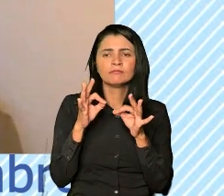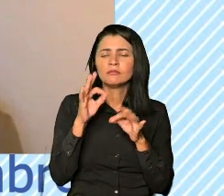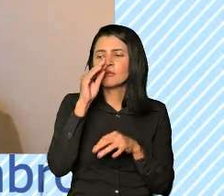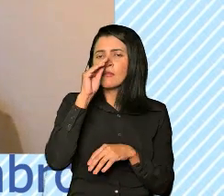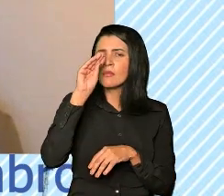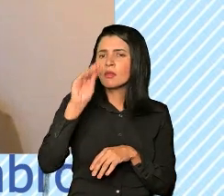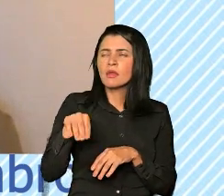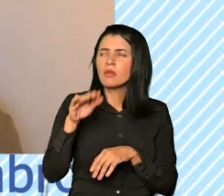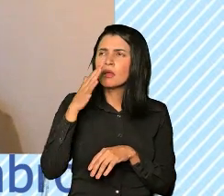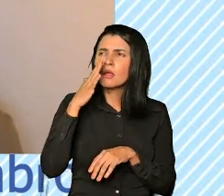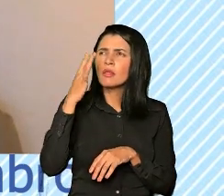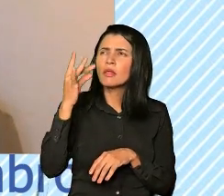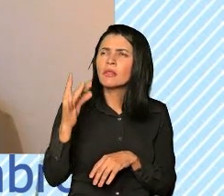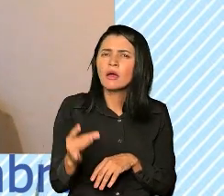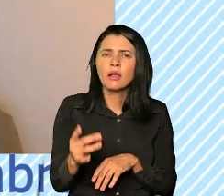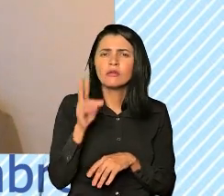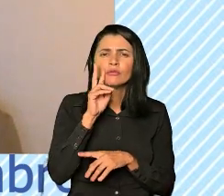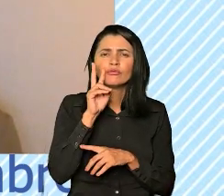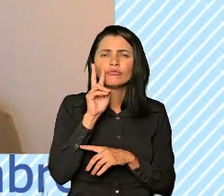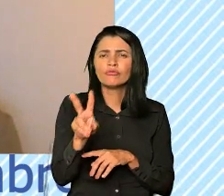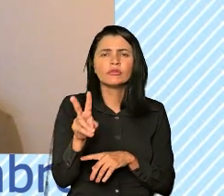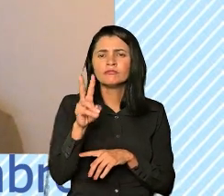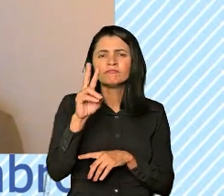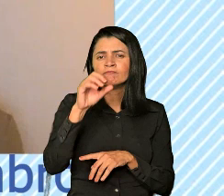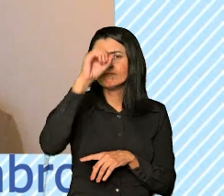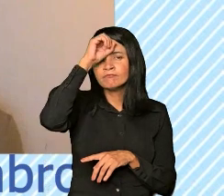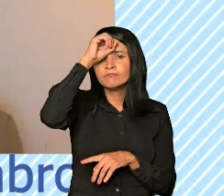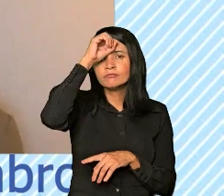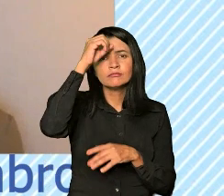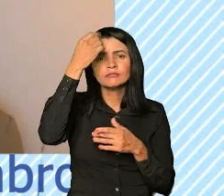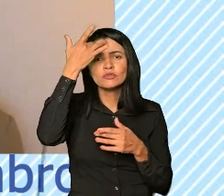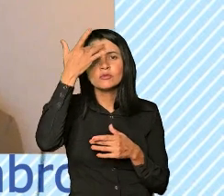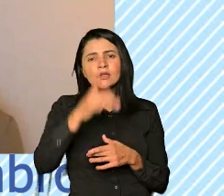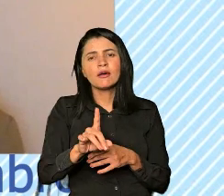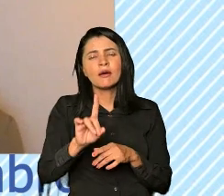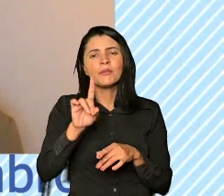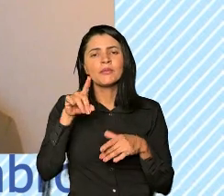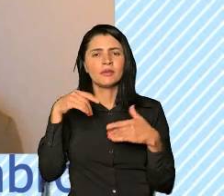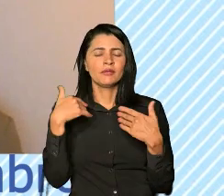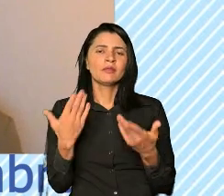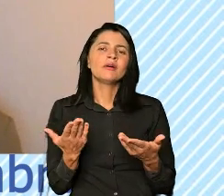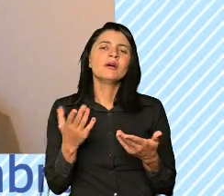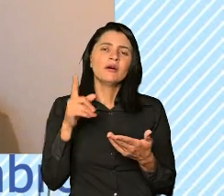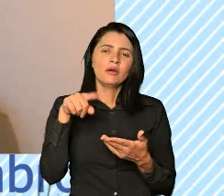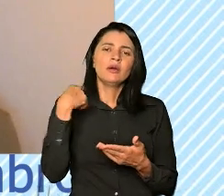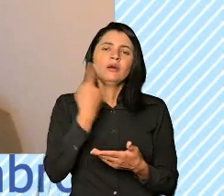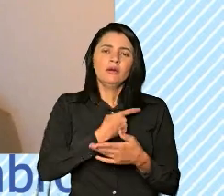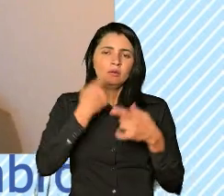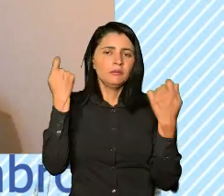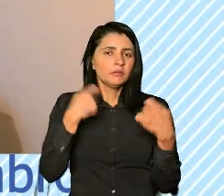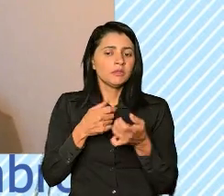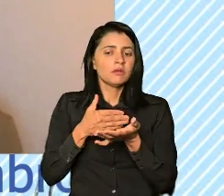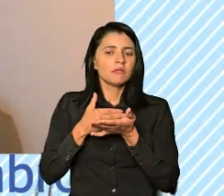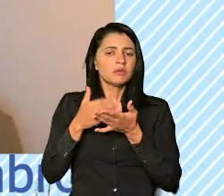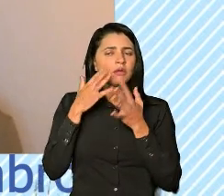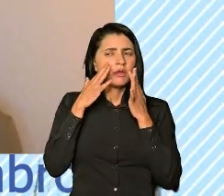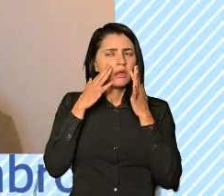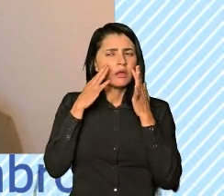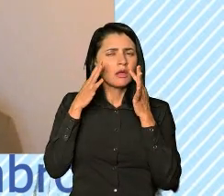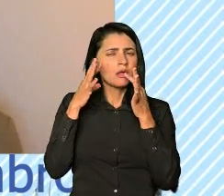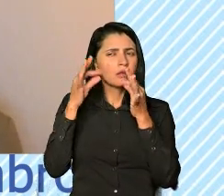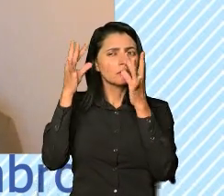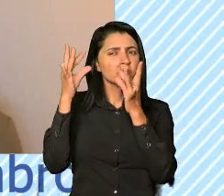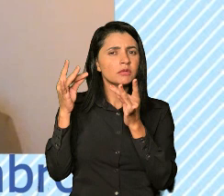ignora, a gente não sabe disso, né? Então, a gente precisa começar a prestar atenção